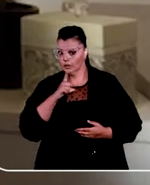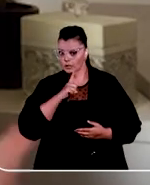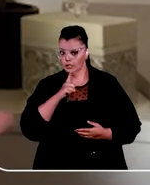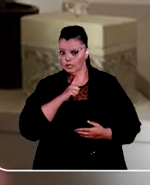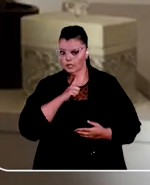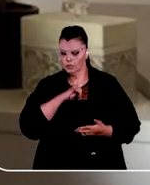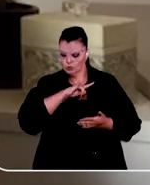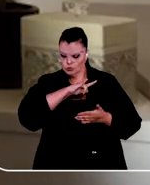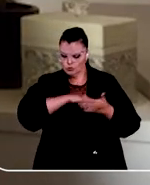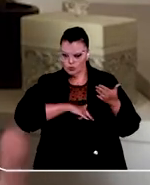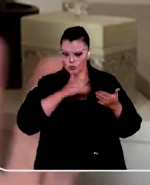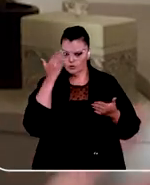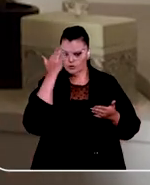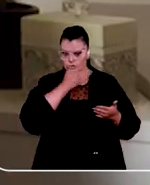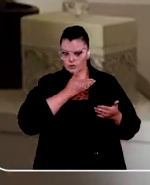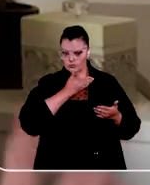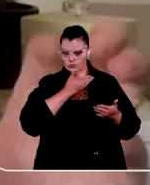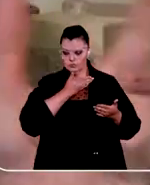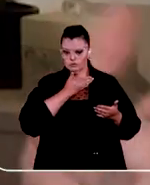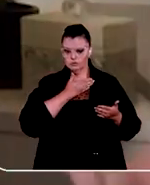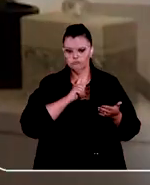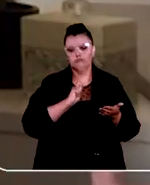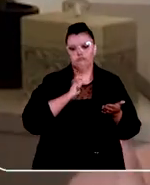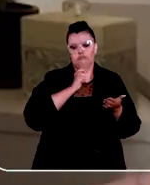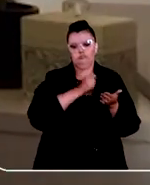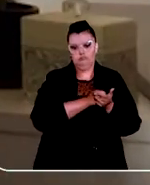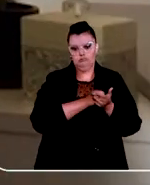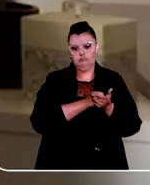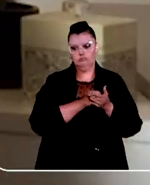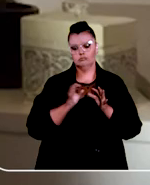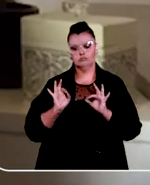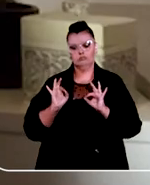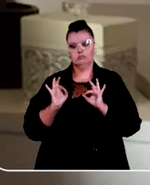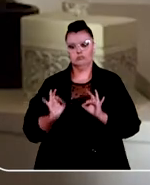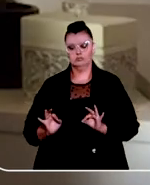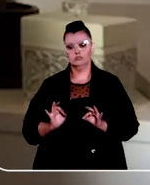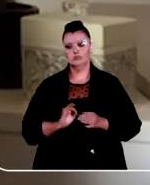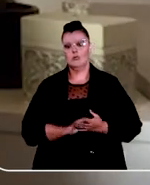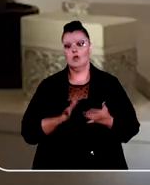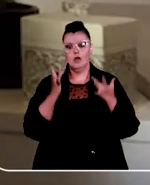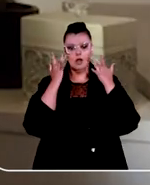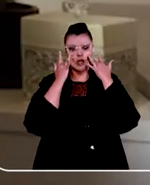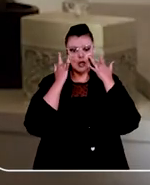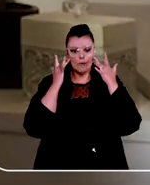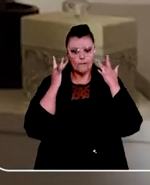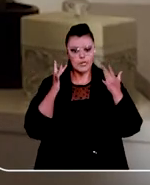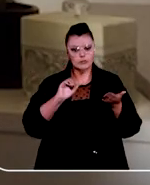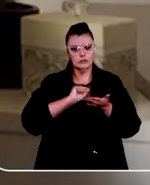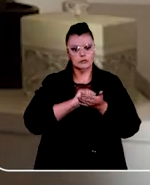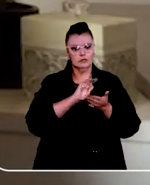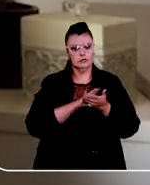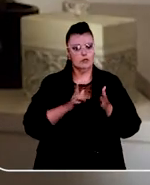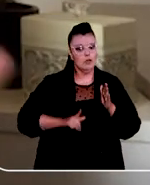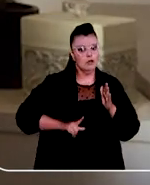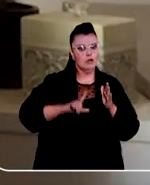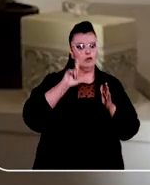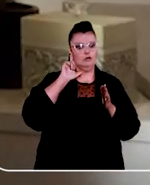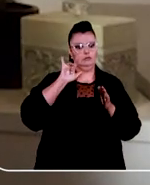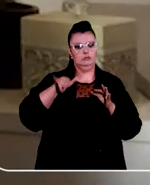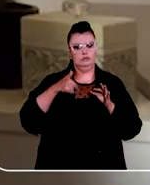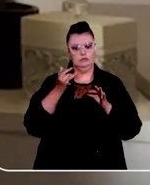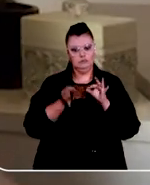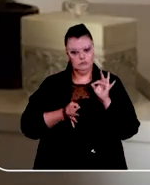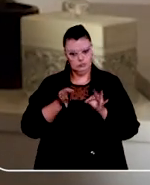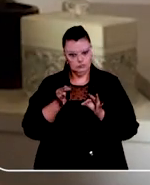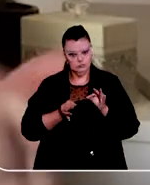de um determinado valor de uma forma mais simples de uma forma mais sélia de mais efetiva Por que que isso acontece porque você munido de um